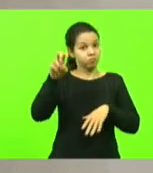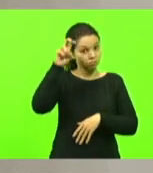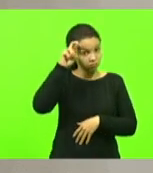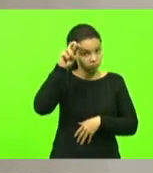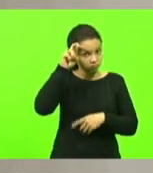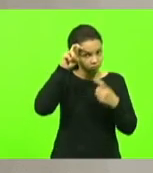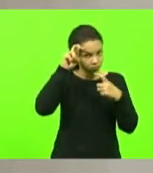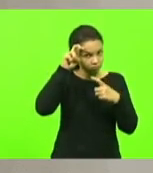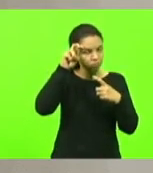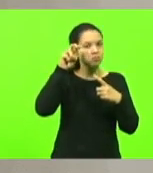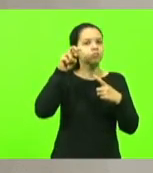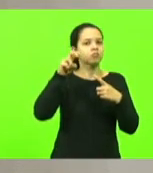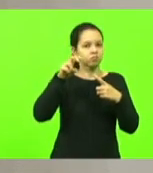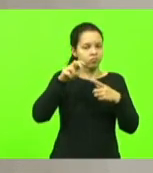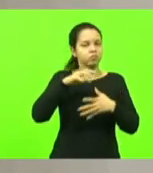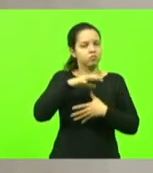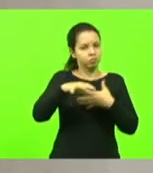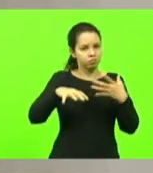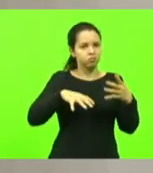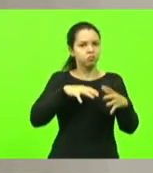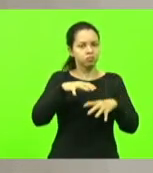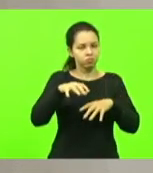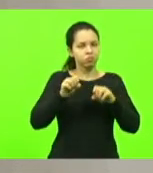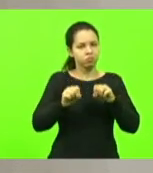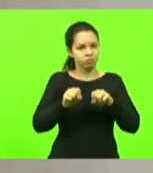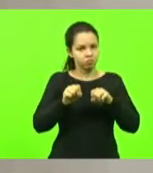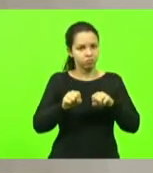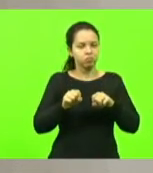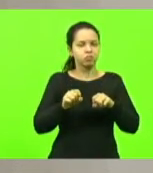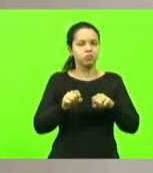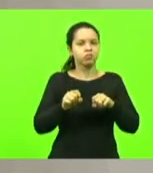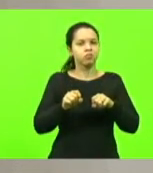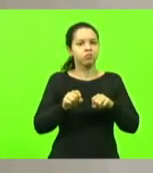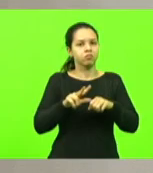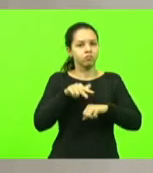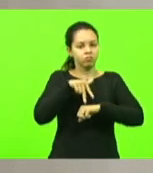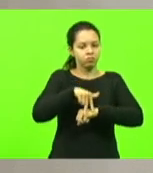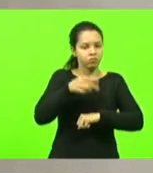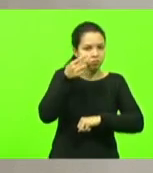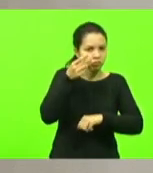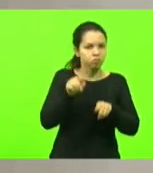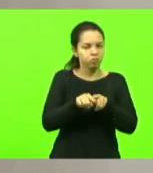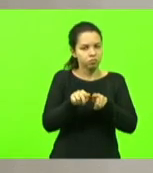permanecerá mista, ou seja, presencial e também virtual.